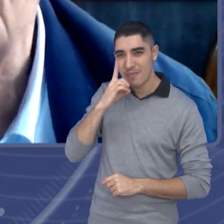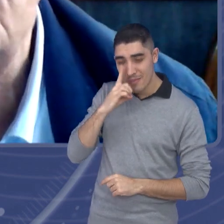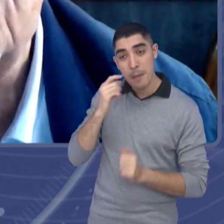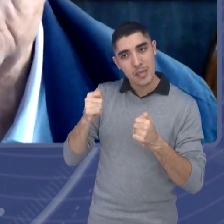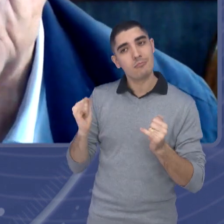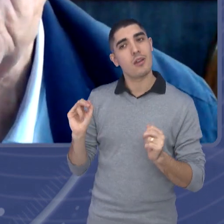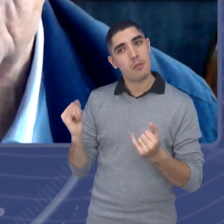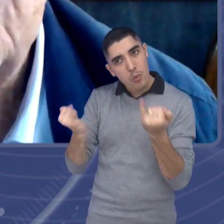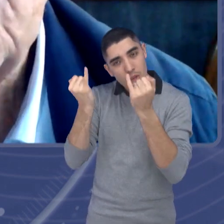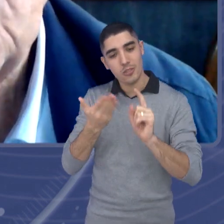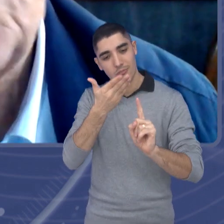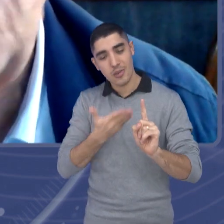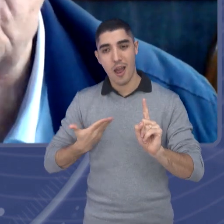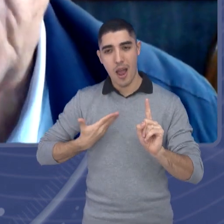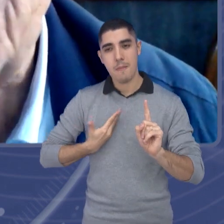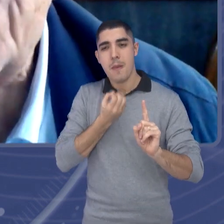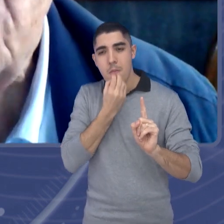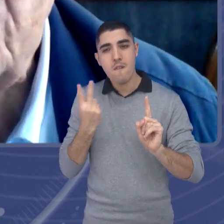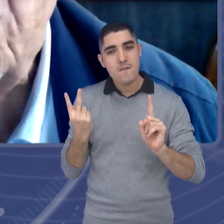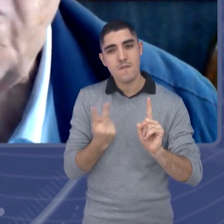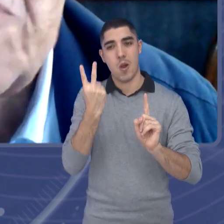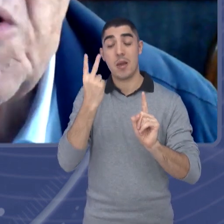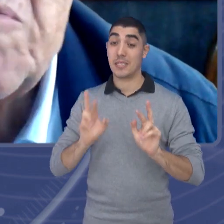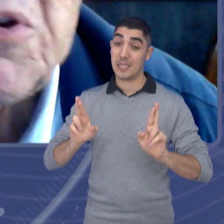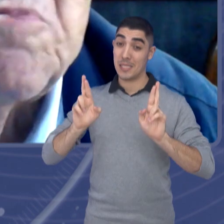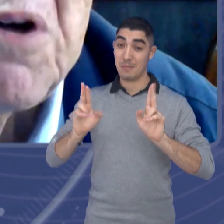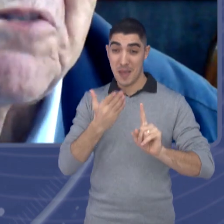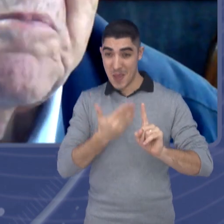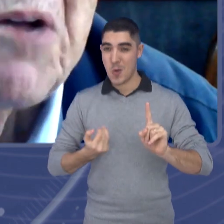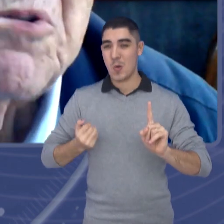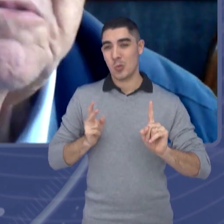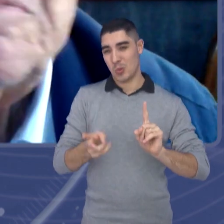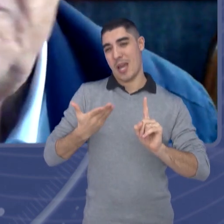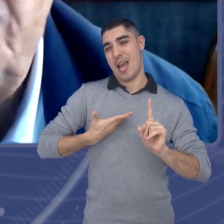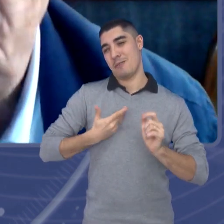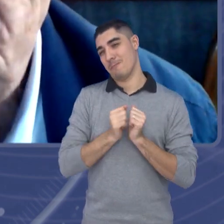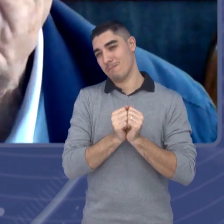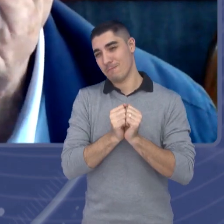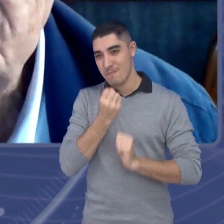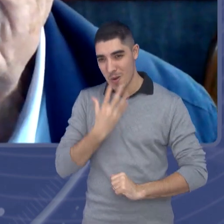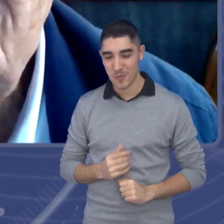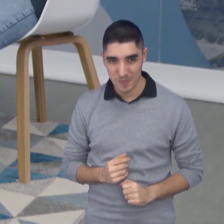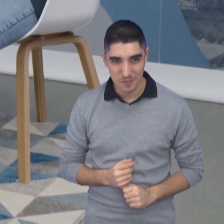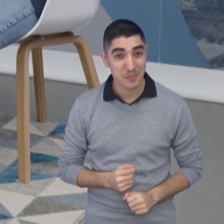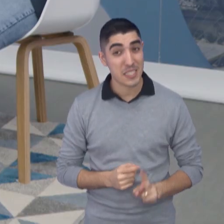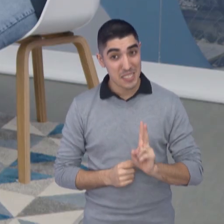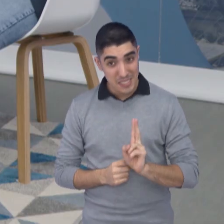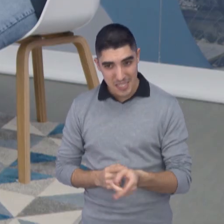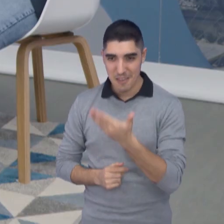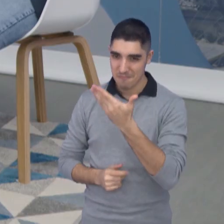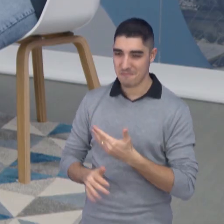amigos e os amigos bons. Sem E eu dúvida. espero que ele continue sendo meu amigo bom, viu, Paulo? Sempre, seu Faria. Que honra poder